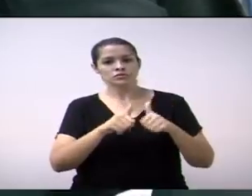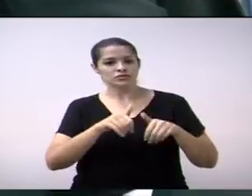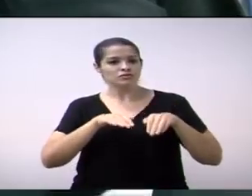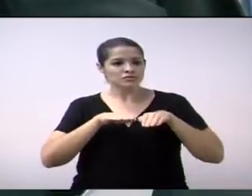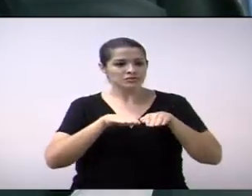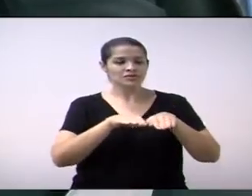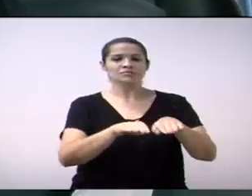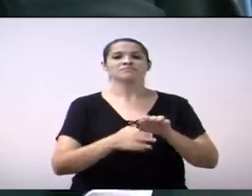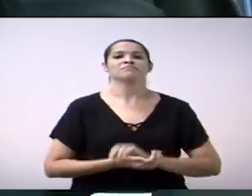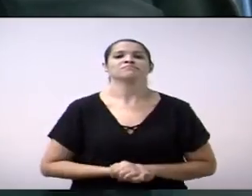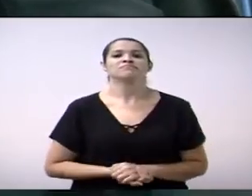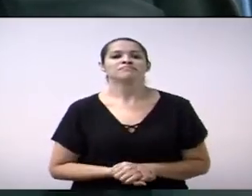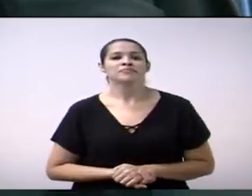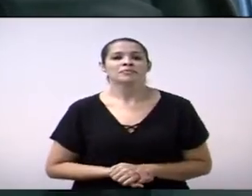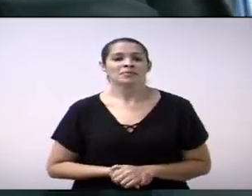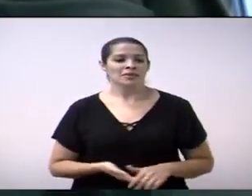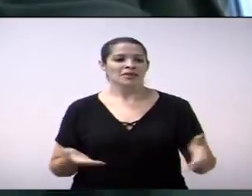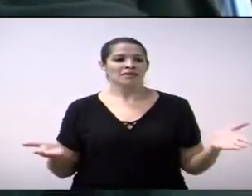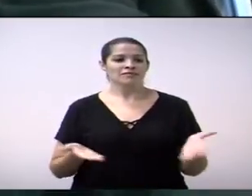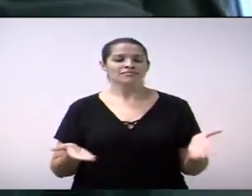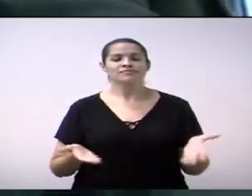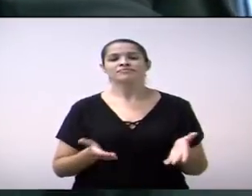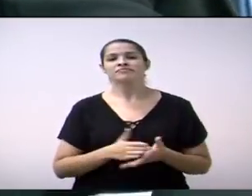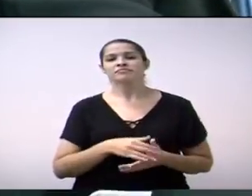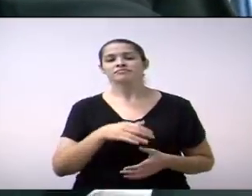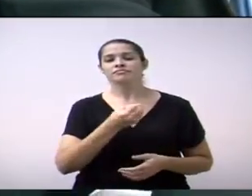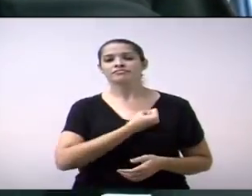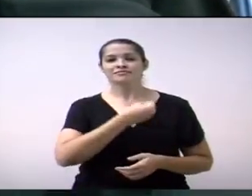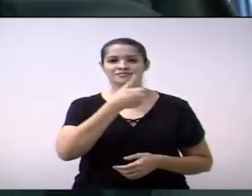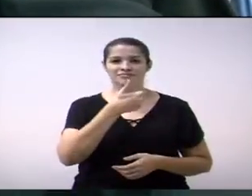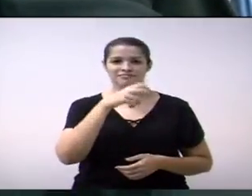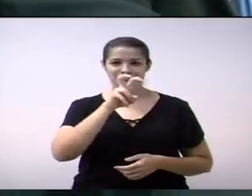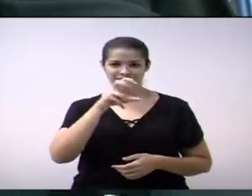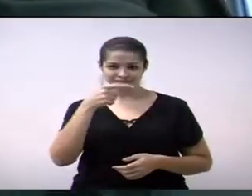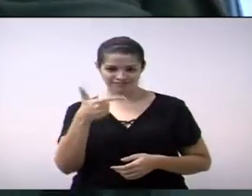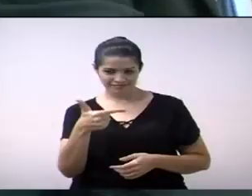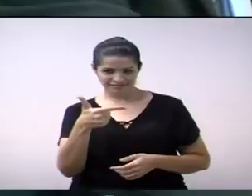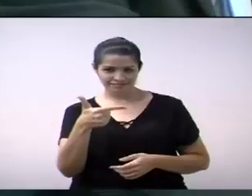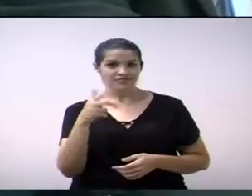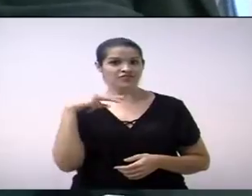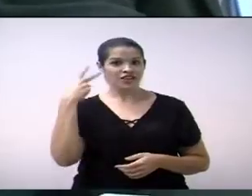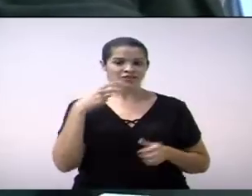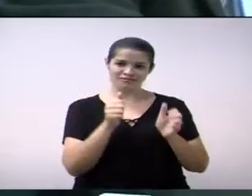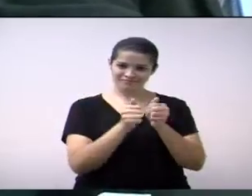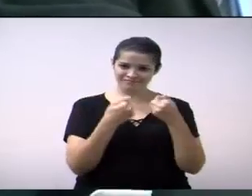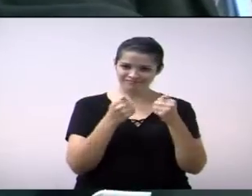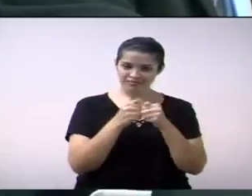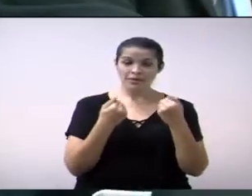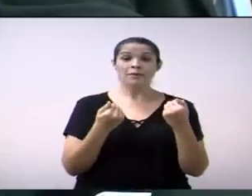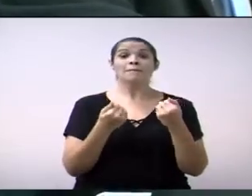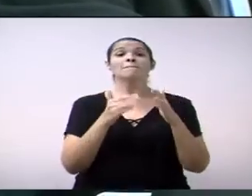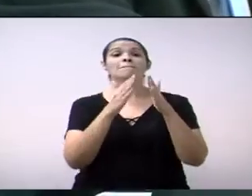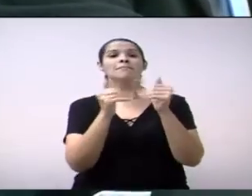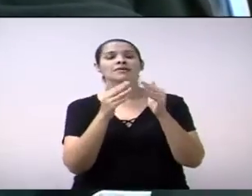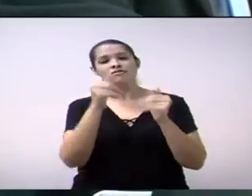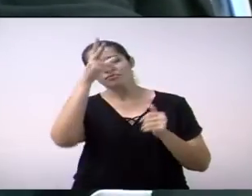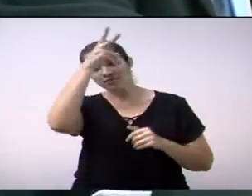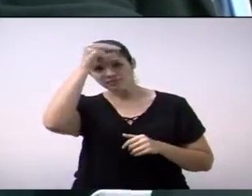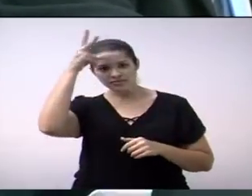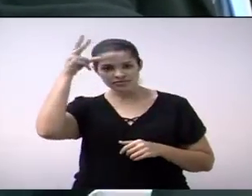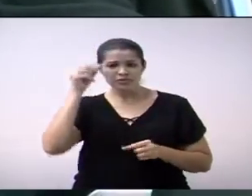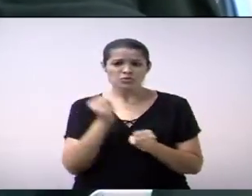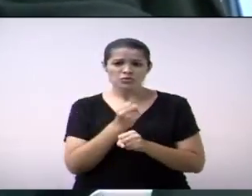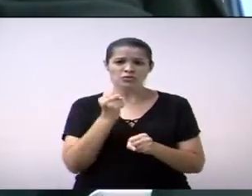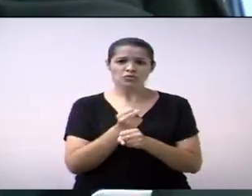rua José da Costa. De número 152, vereador Marquinho Fiorella, sugerindo ao Executivo a construção de rotatória